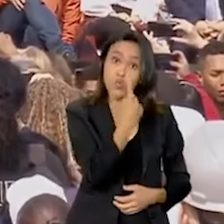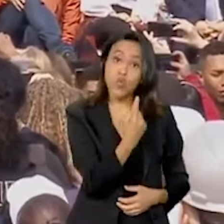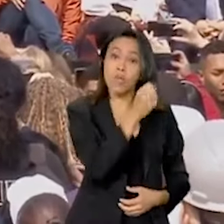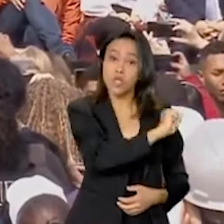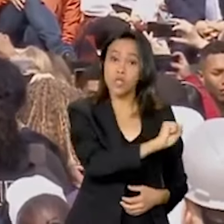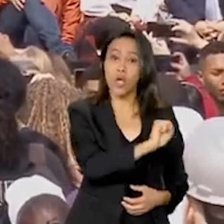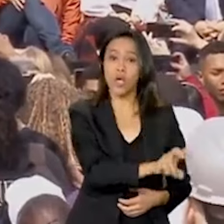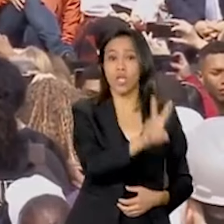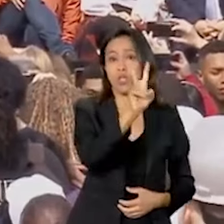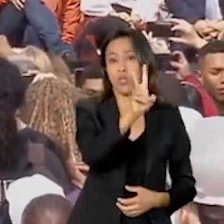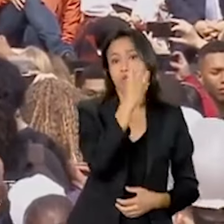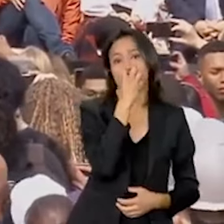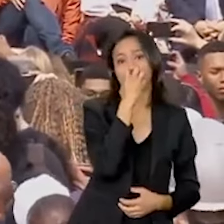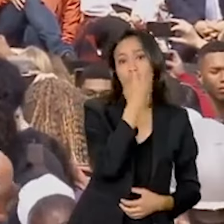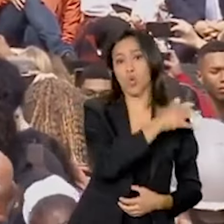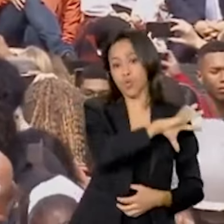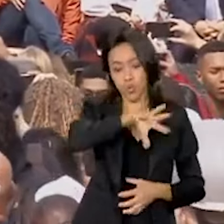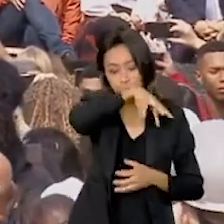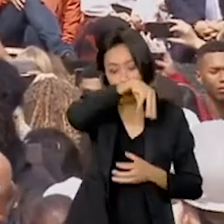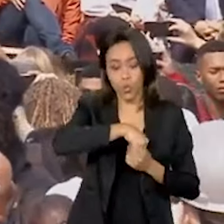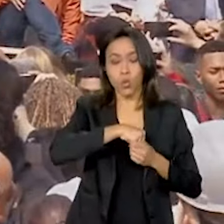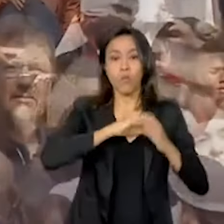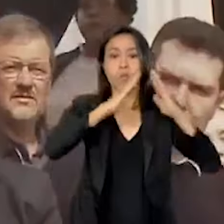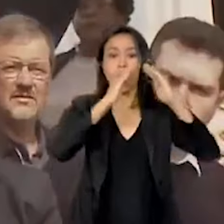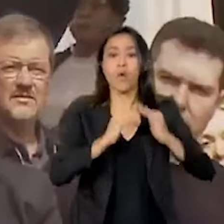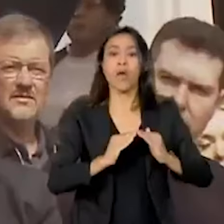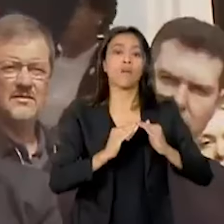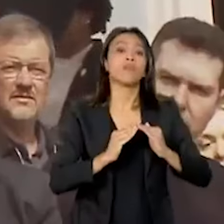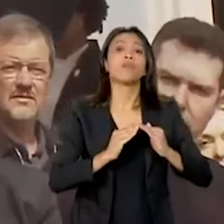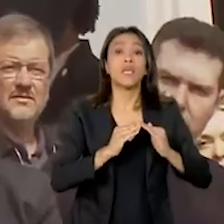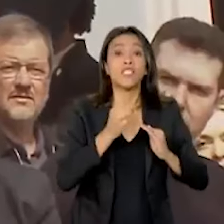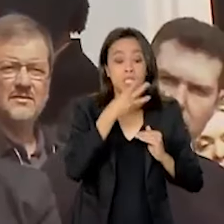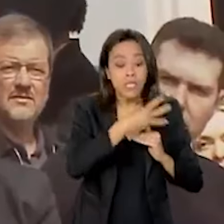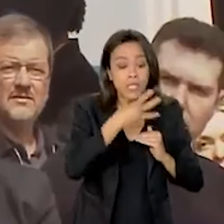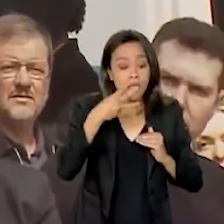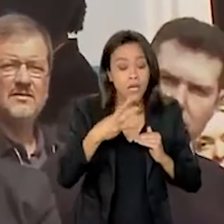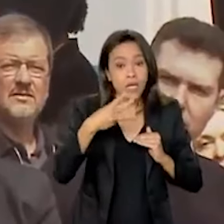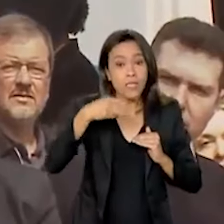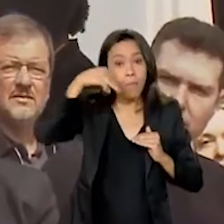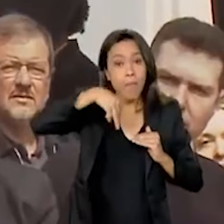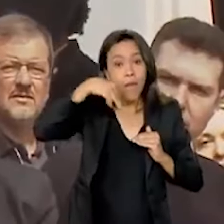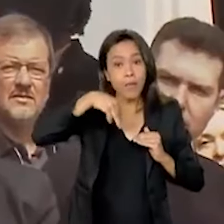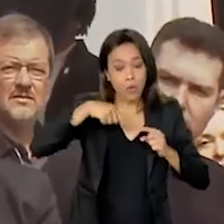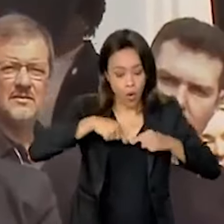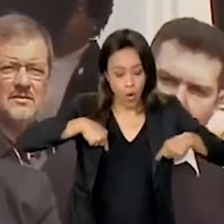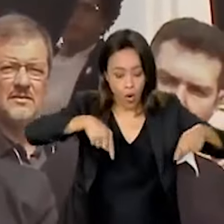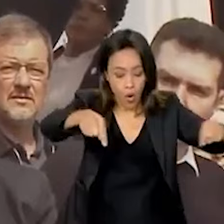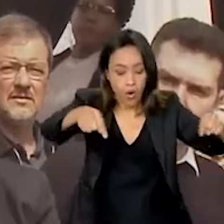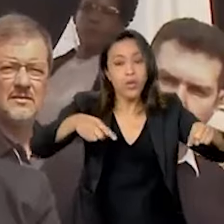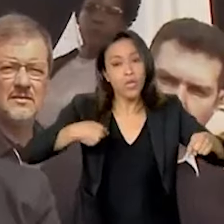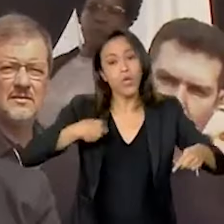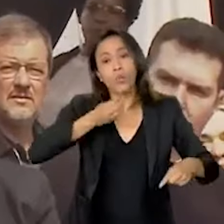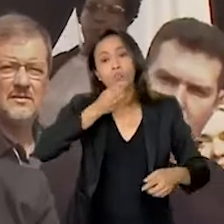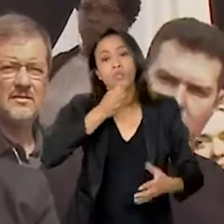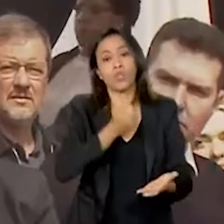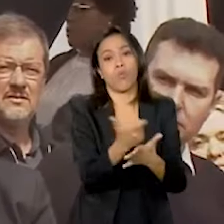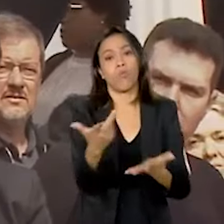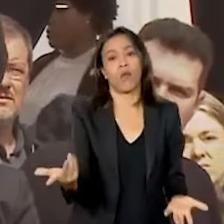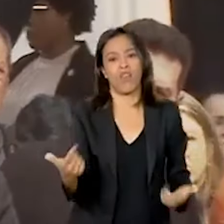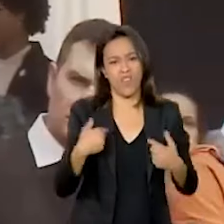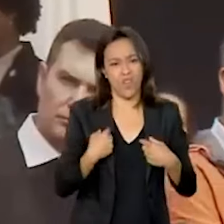2 cachorros. A gente morava numa casa de 33 metros quadrados, que era o que eu podia comprar. Eu